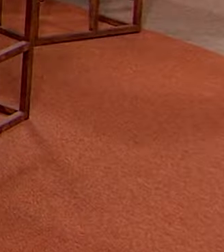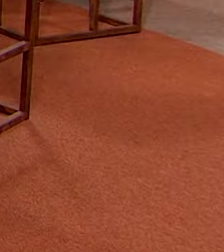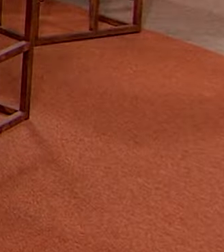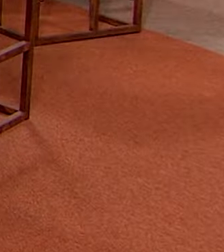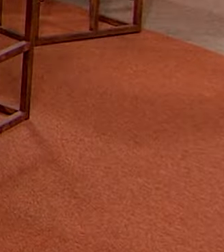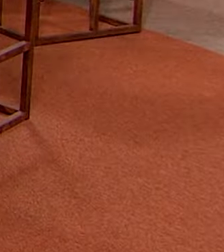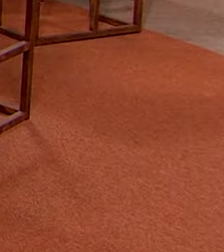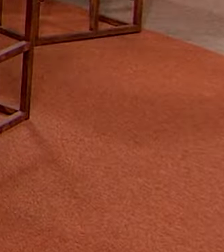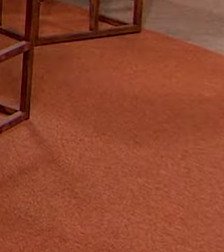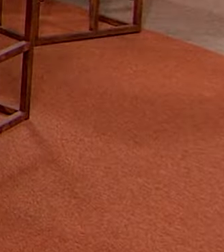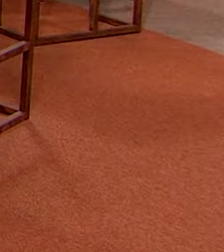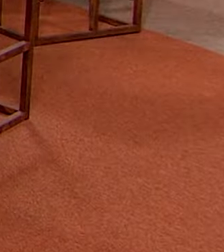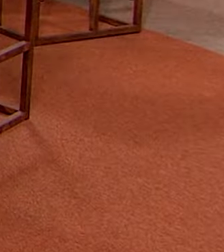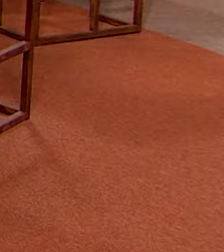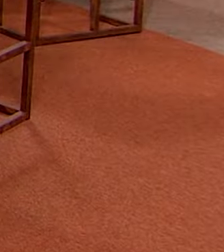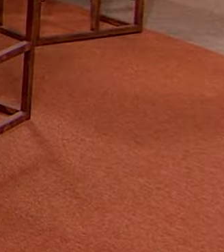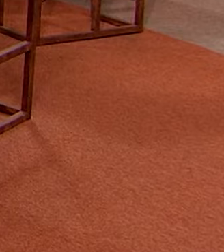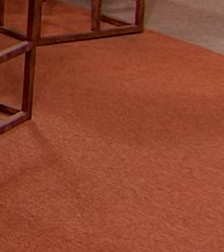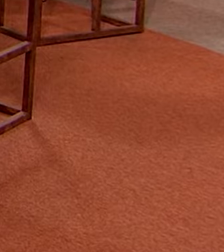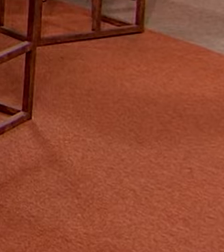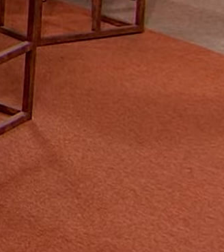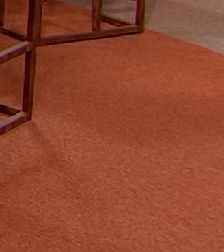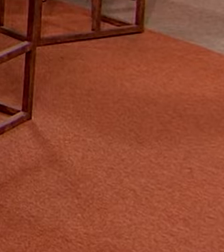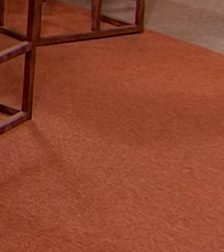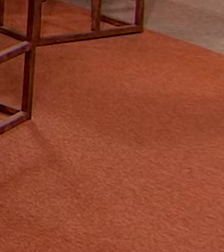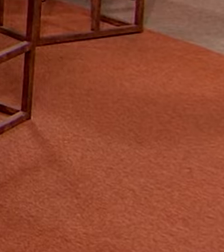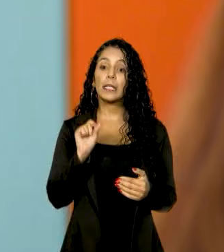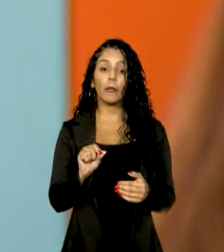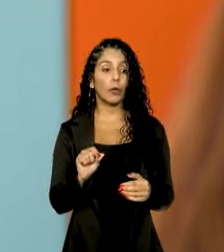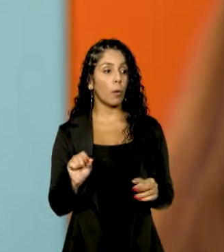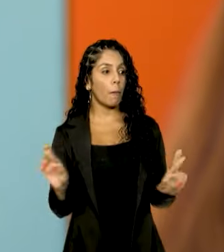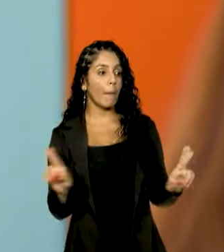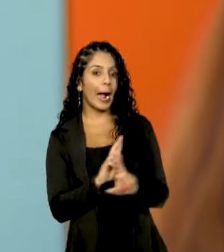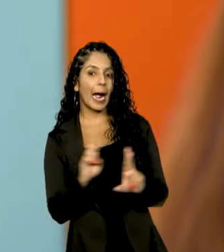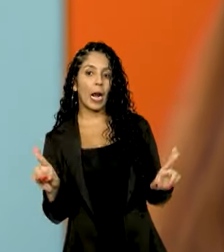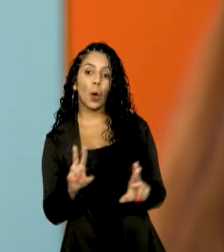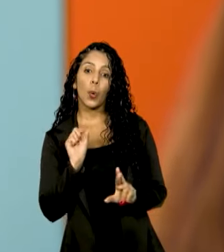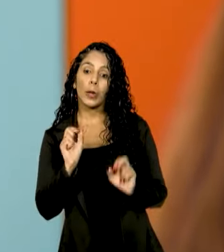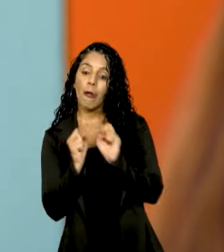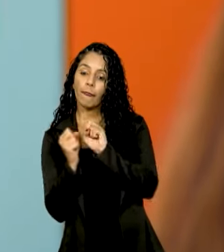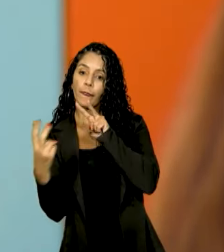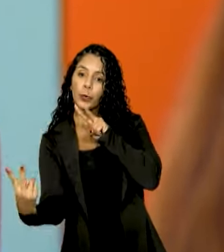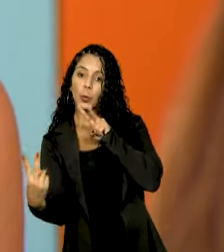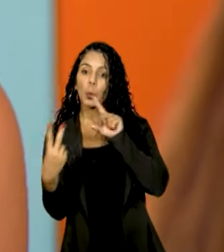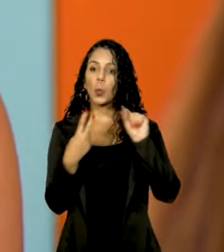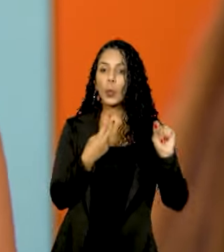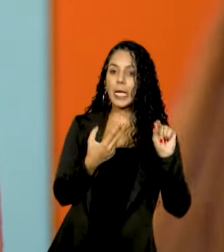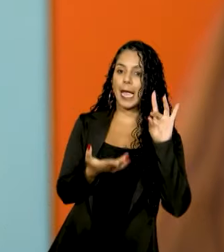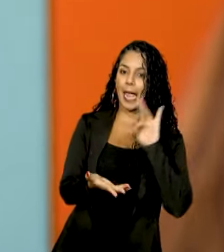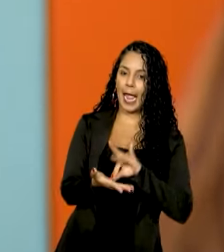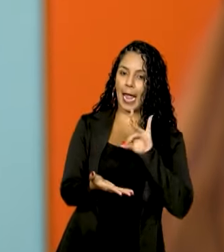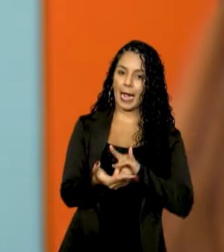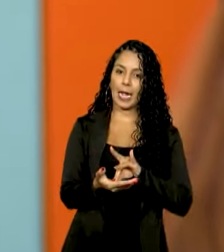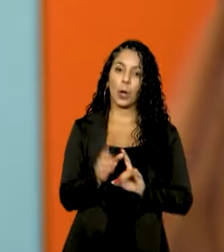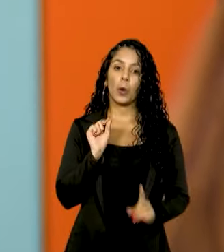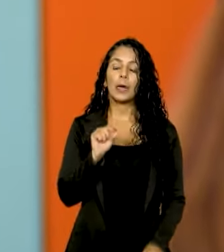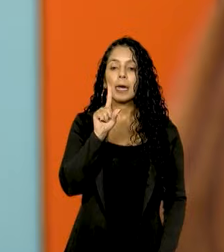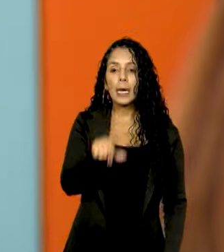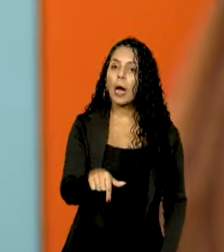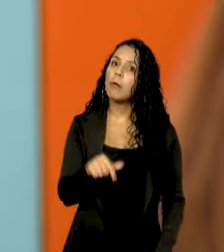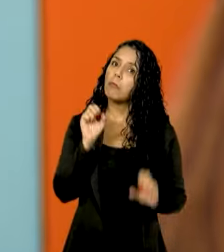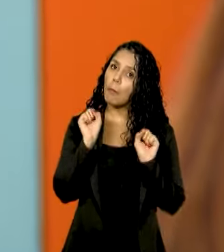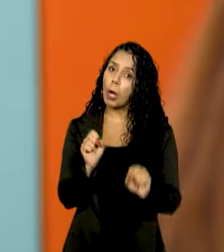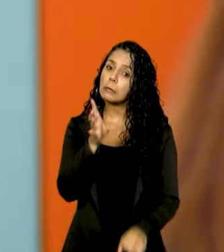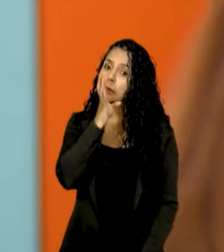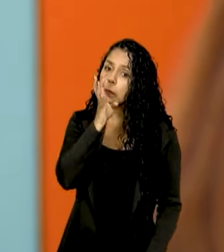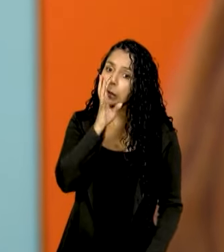nosso ano foi o último em que houve um intermediário entre o que é virtual e o que é real. Sim. O que é você poder assistir